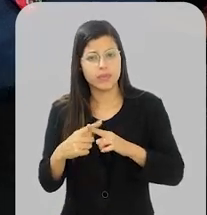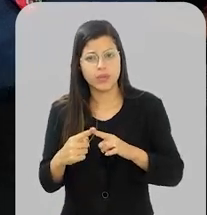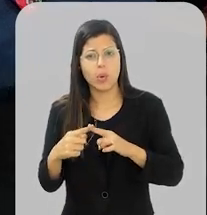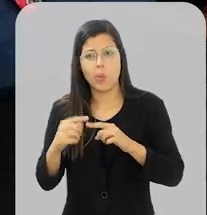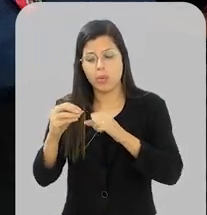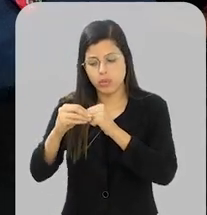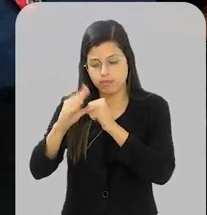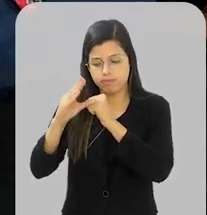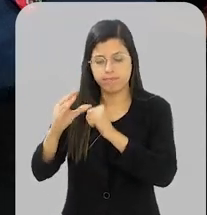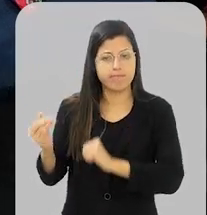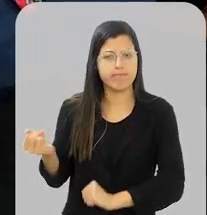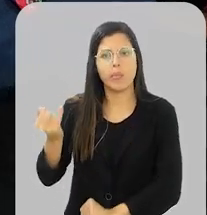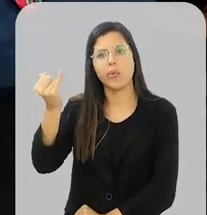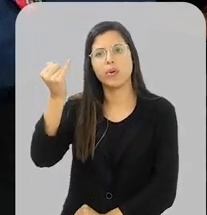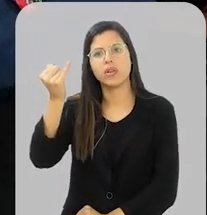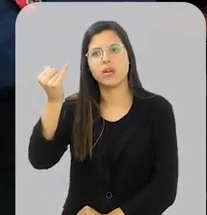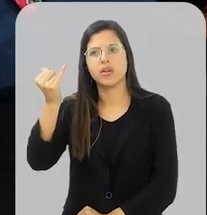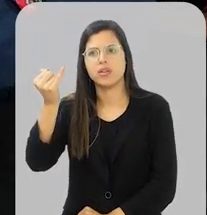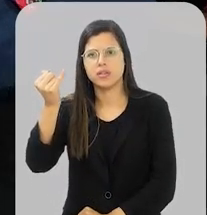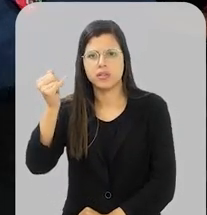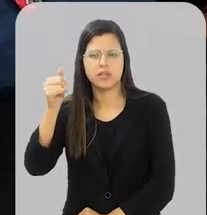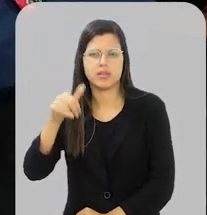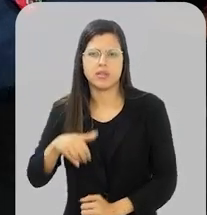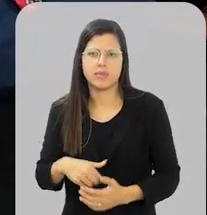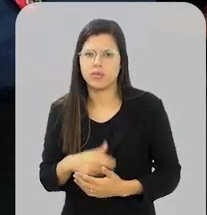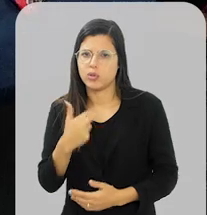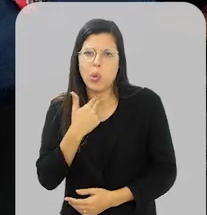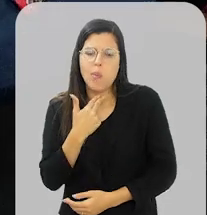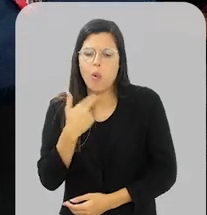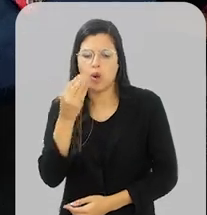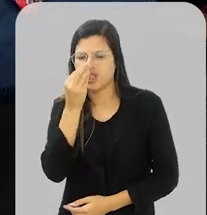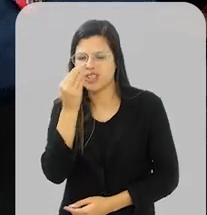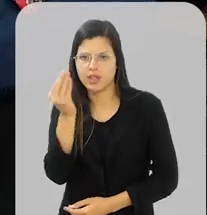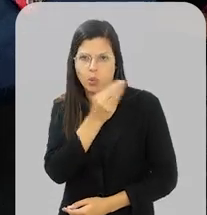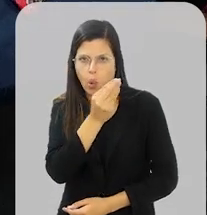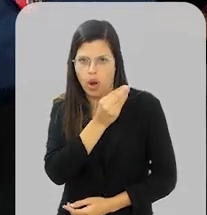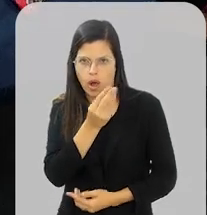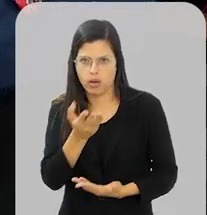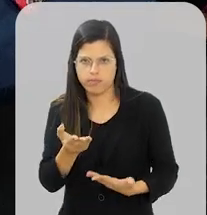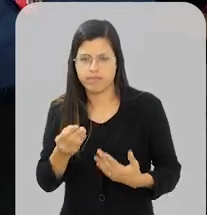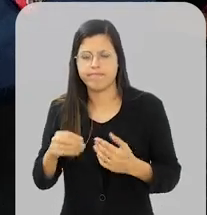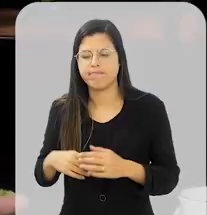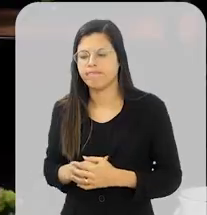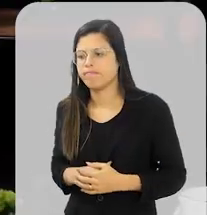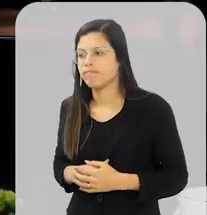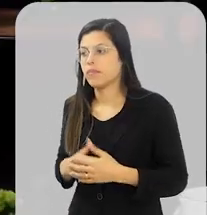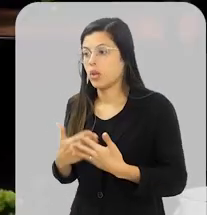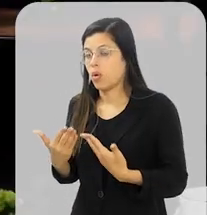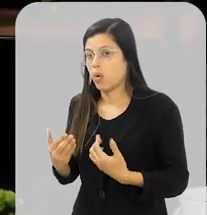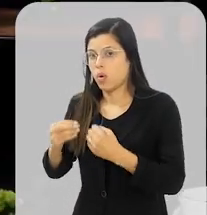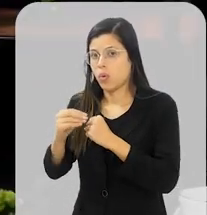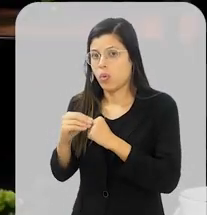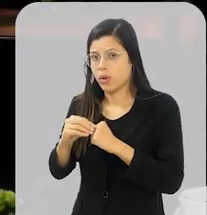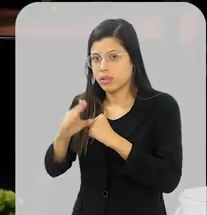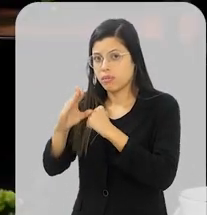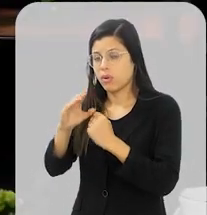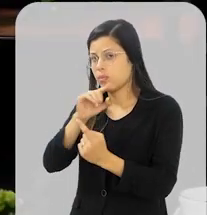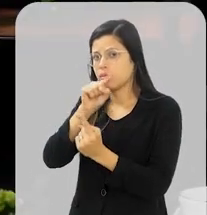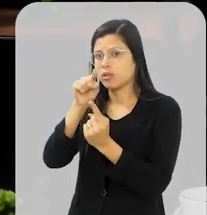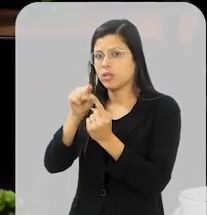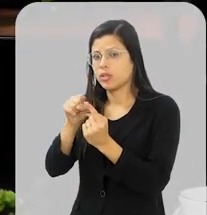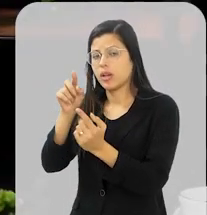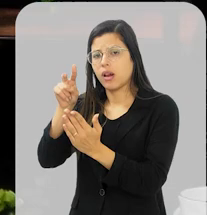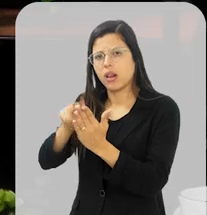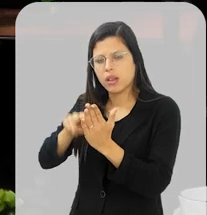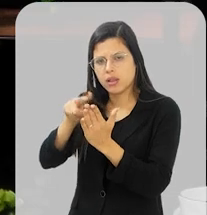sempre importante. Porque a pior ignorância é por ignorar, né? É, o conhecimento, né? O intuito de você